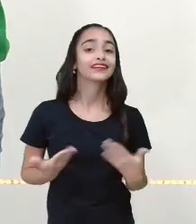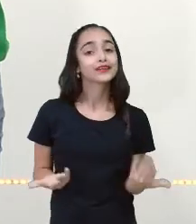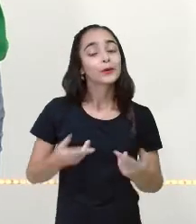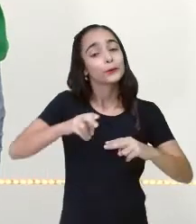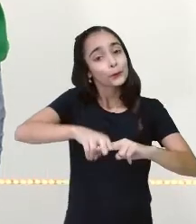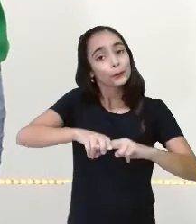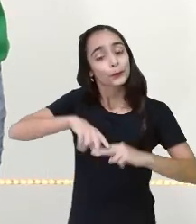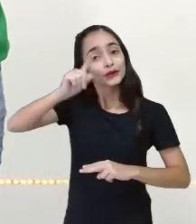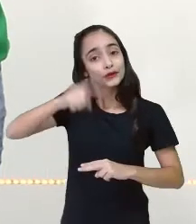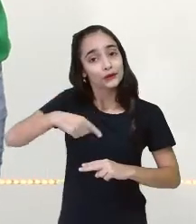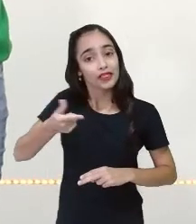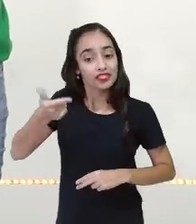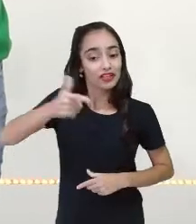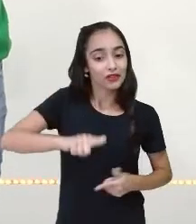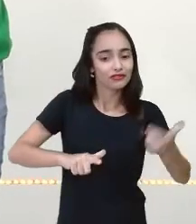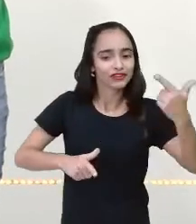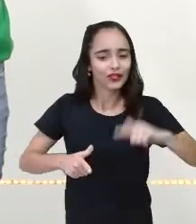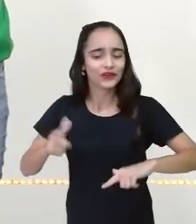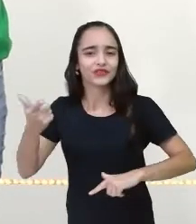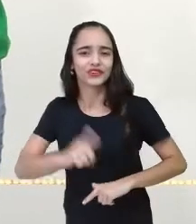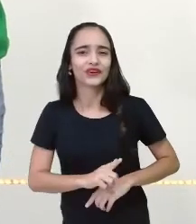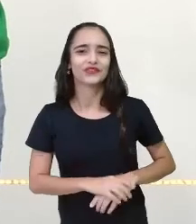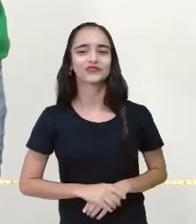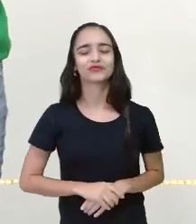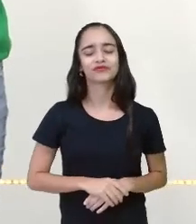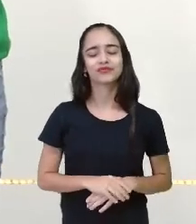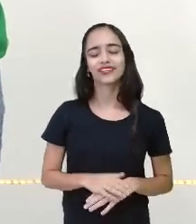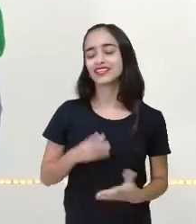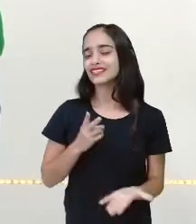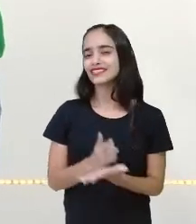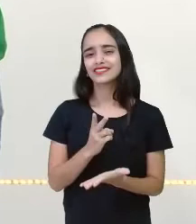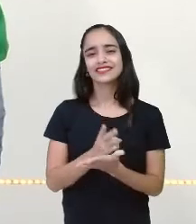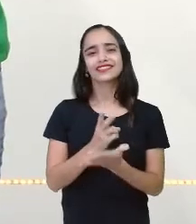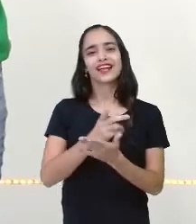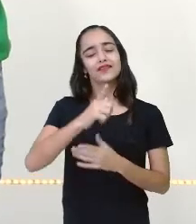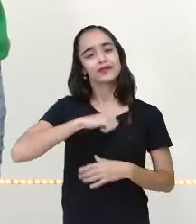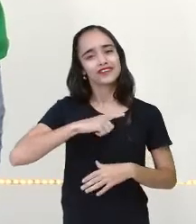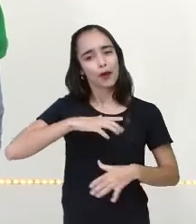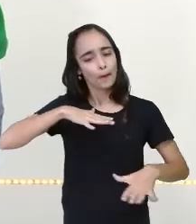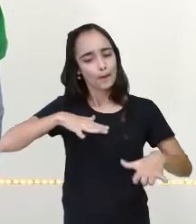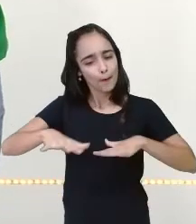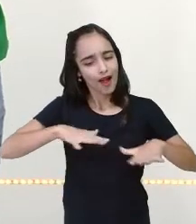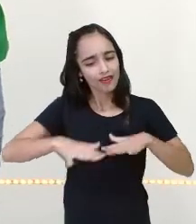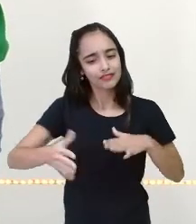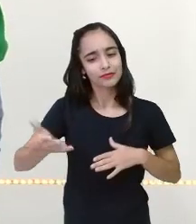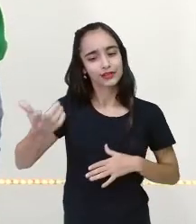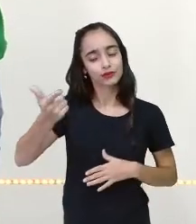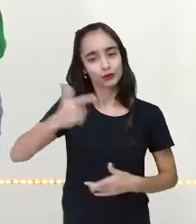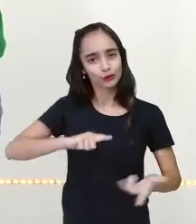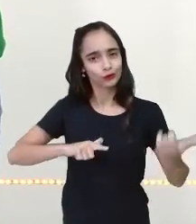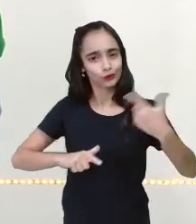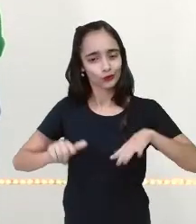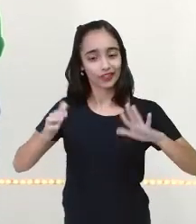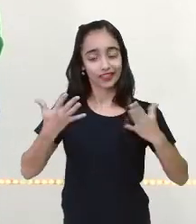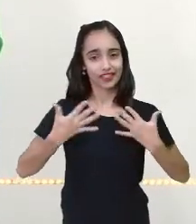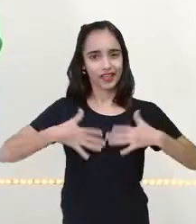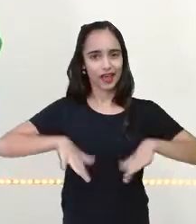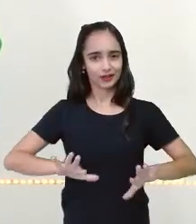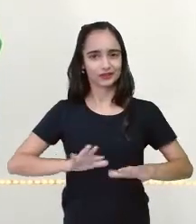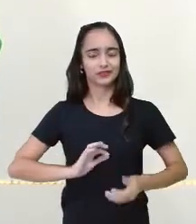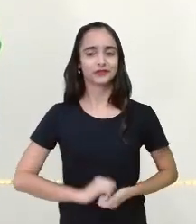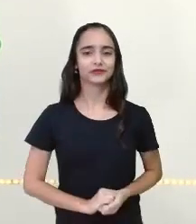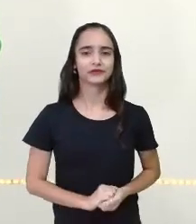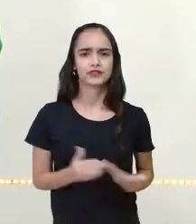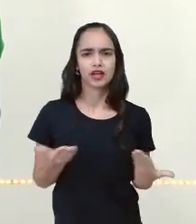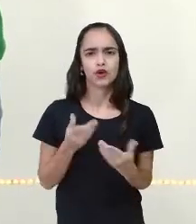que é chamada de renovável. Ela está se renovando o tempo todo naquele movimento da natureza, tá? E o